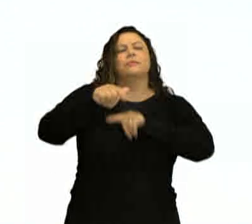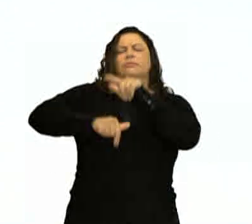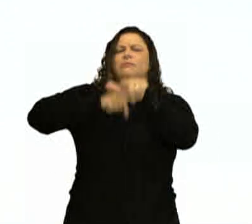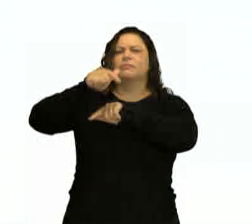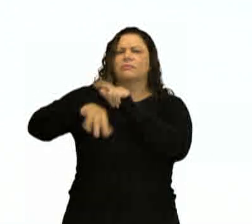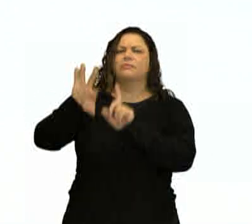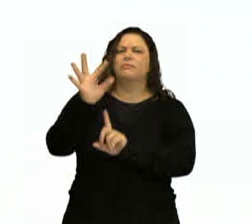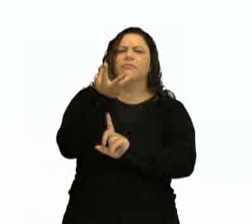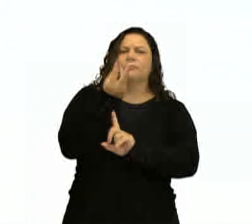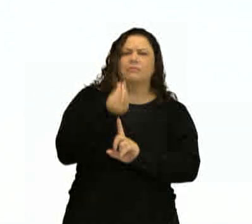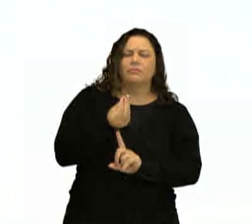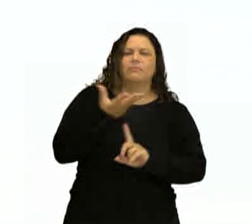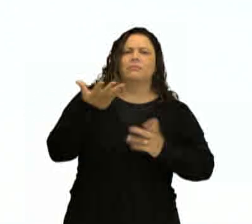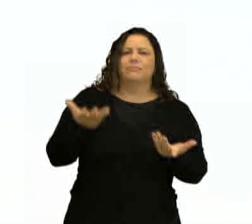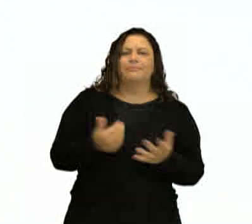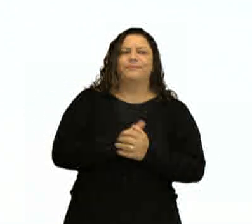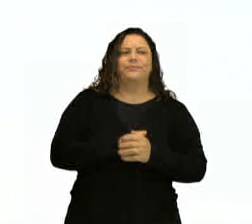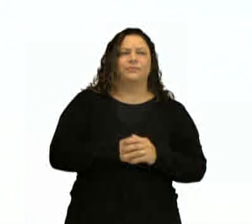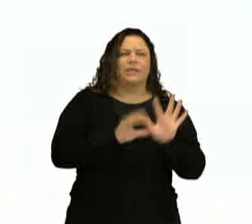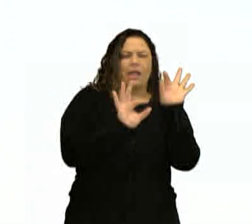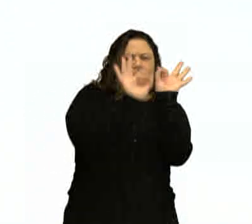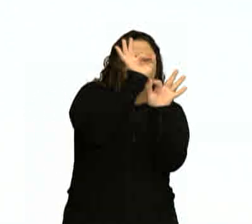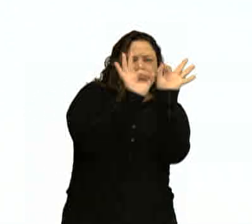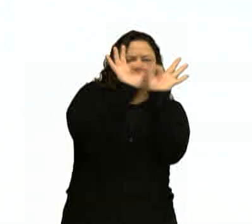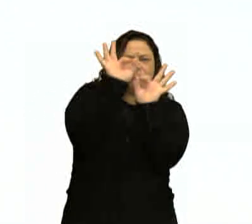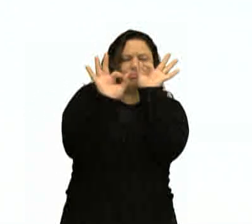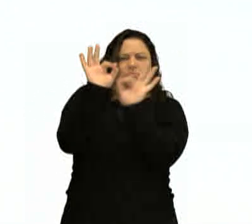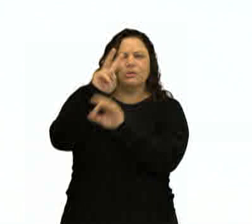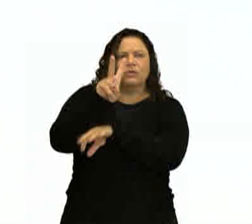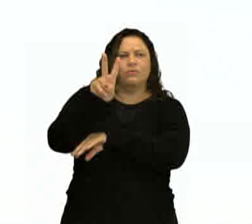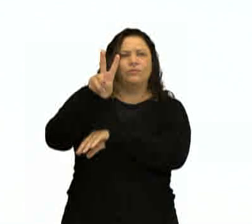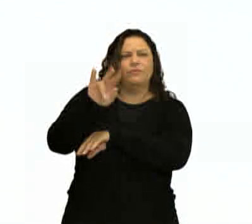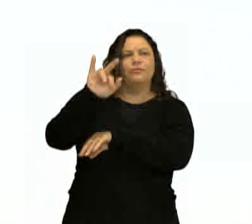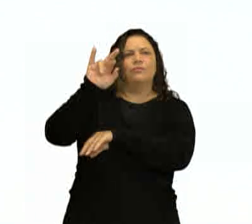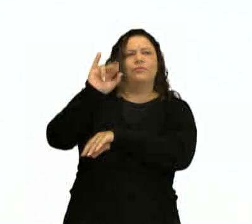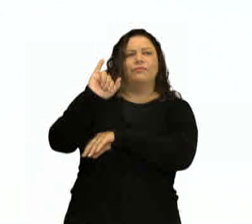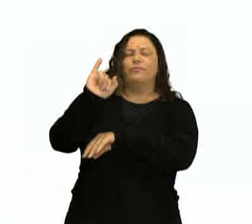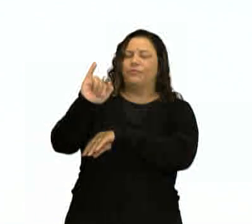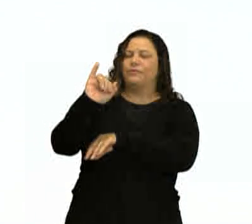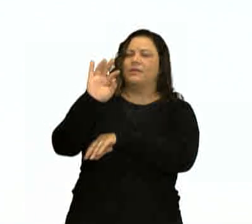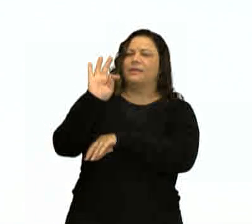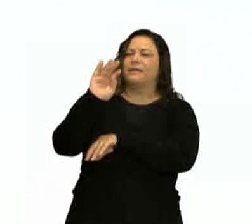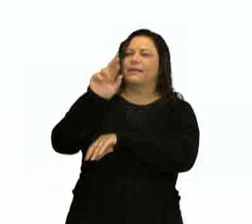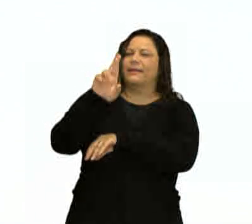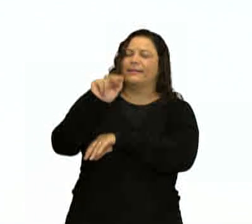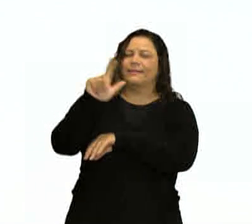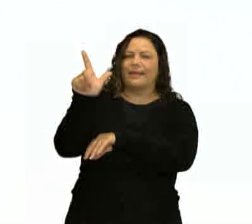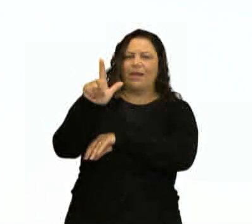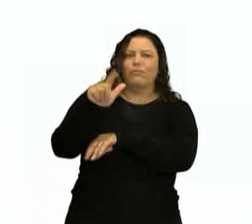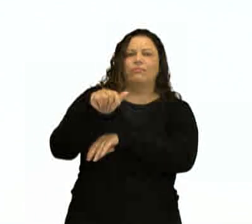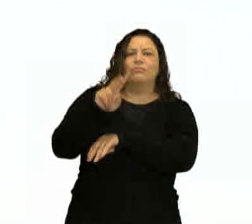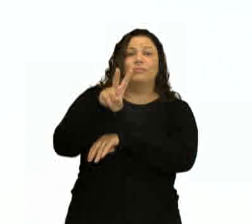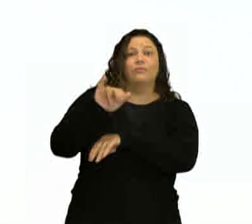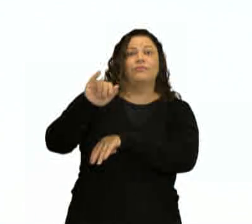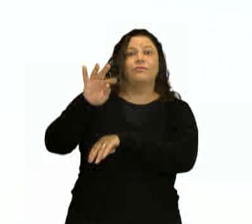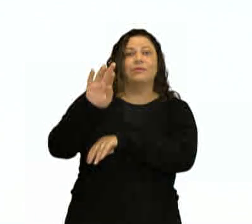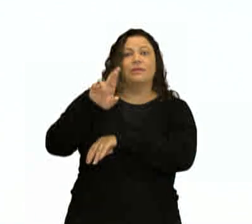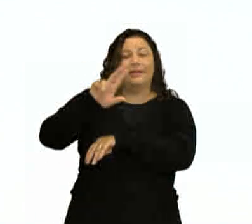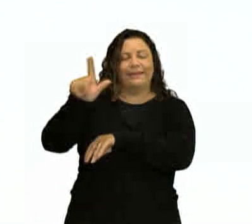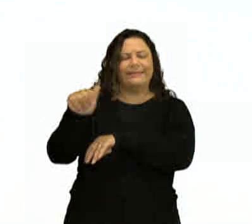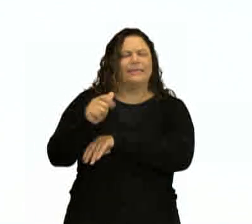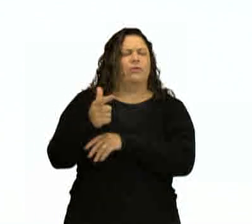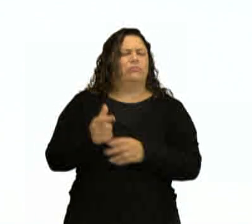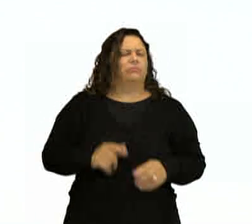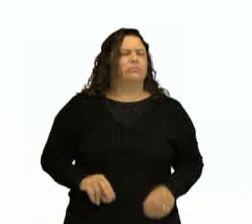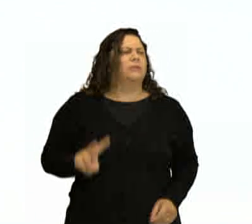arte, o trabalho dos vitrais, né? A profissão, né, de quem fazia os vitrais, ela era muito valorizada na Idade Média, no